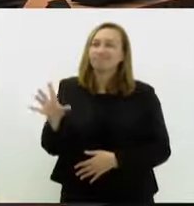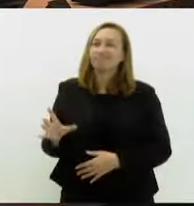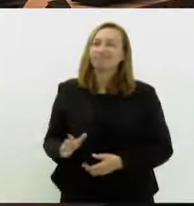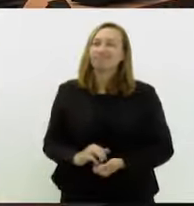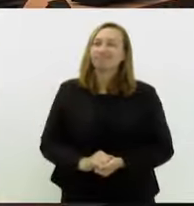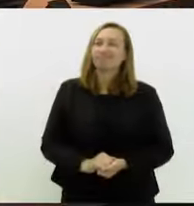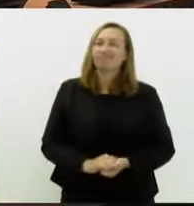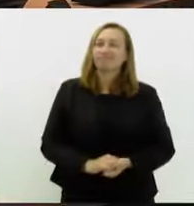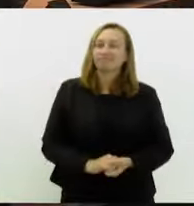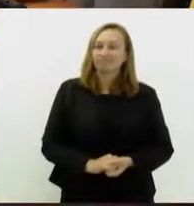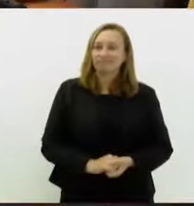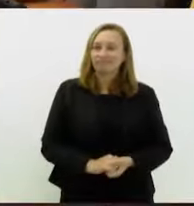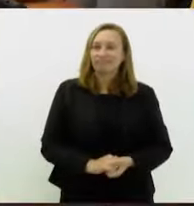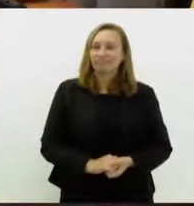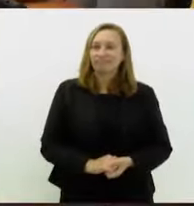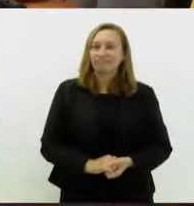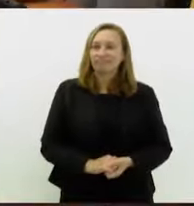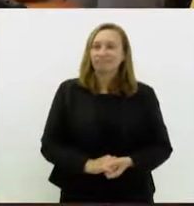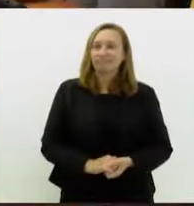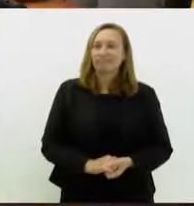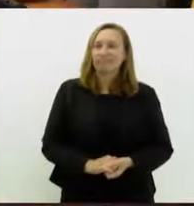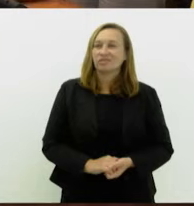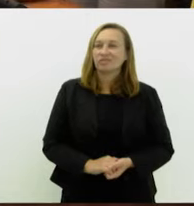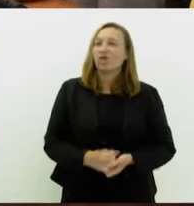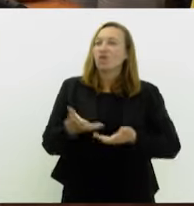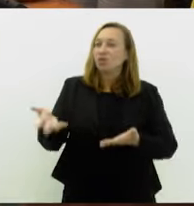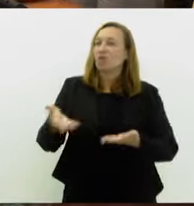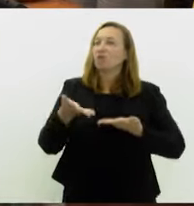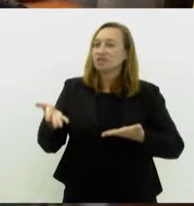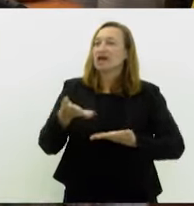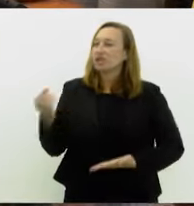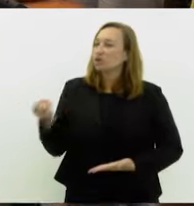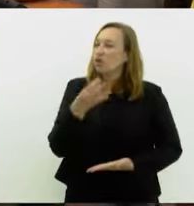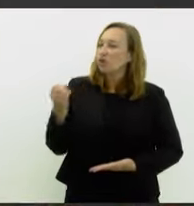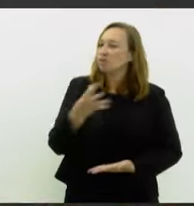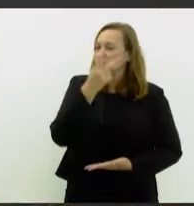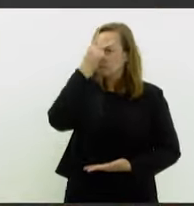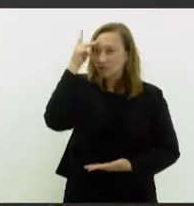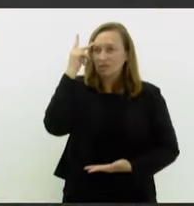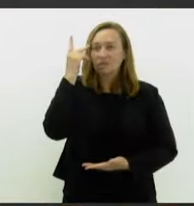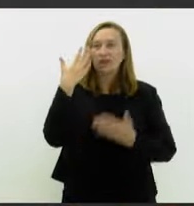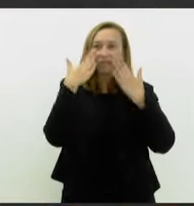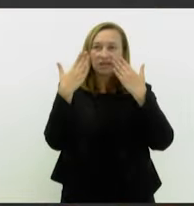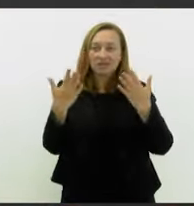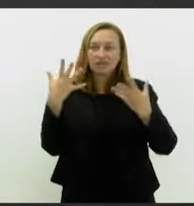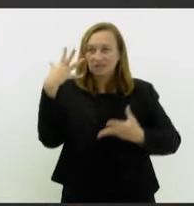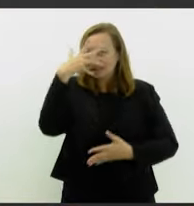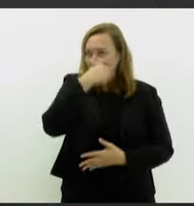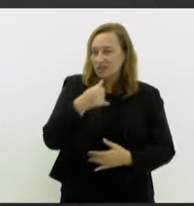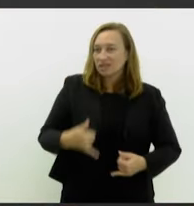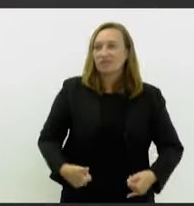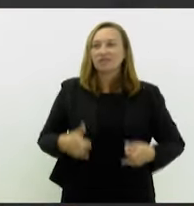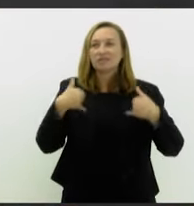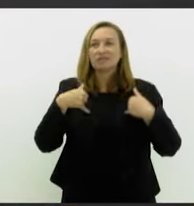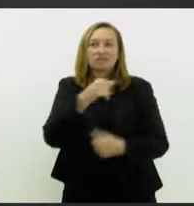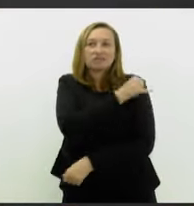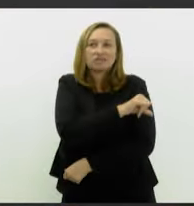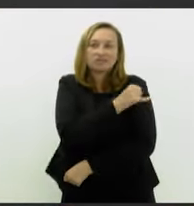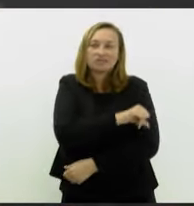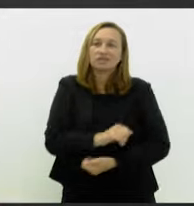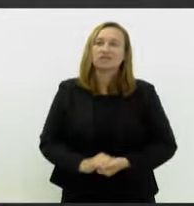favor nós vamos desfazer a mesa nós vamos ter uma apresentação linda demais que é um orgulho do Rio de